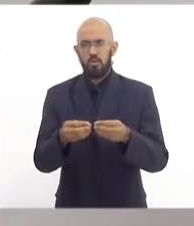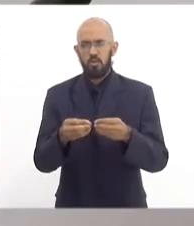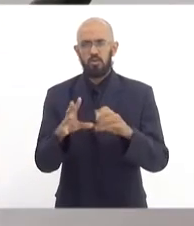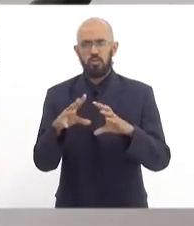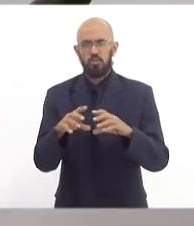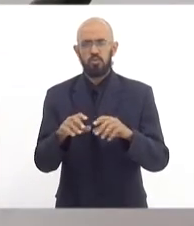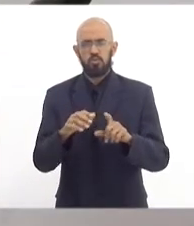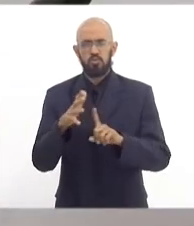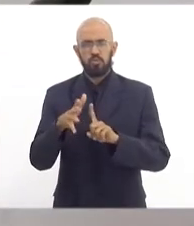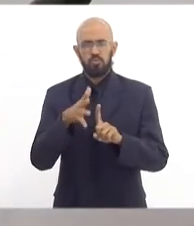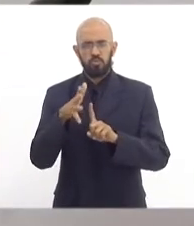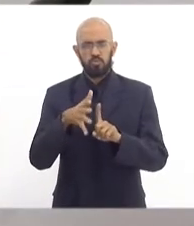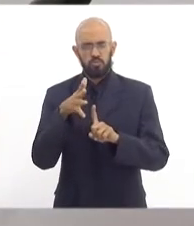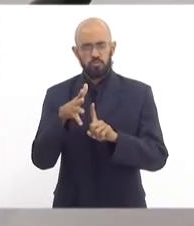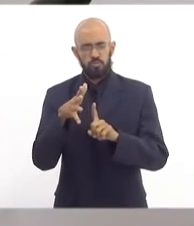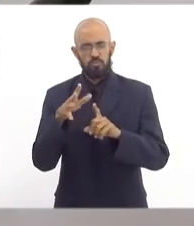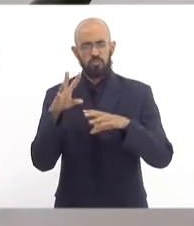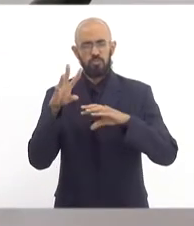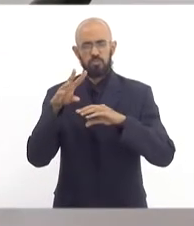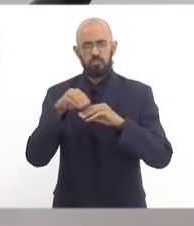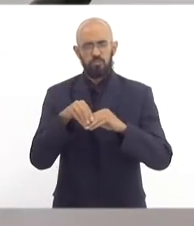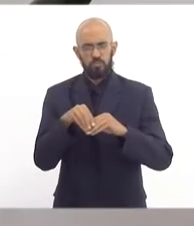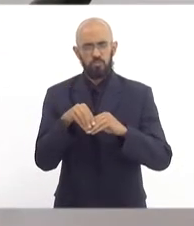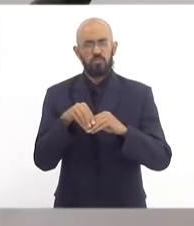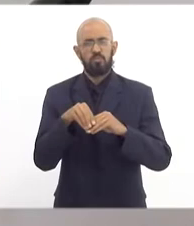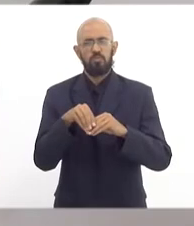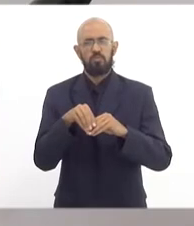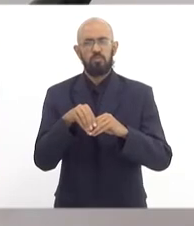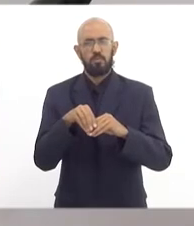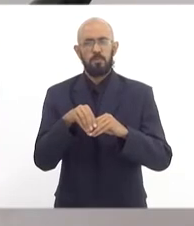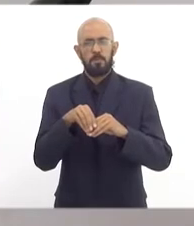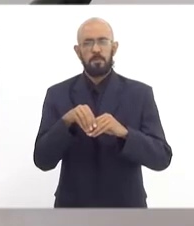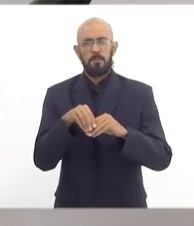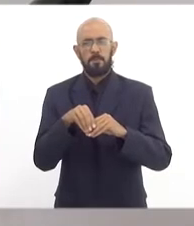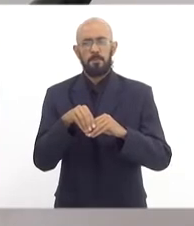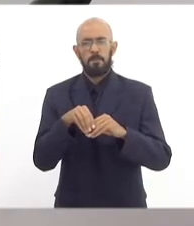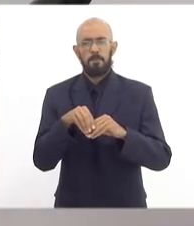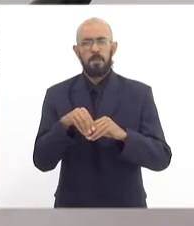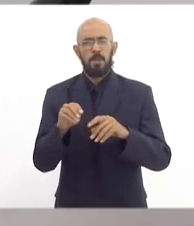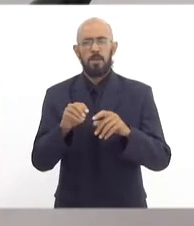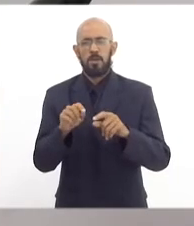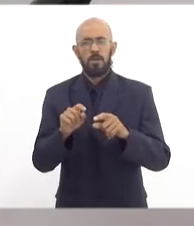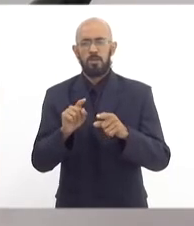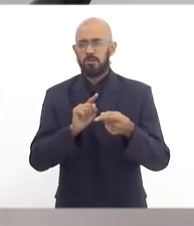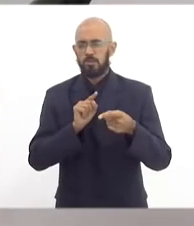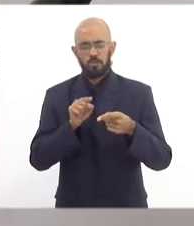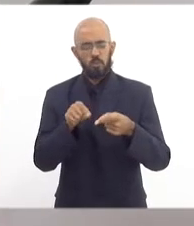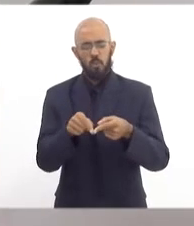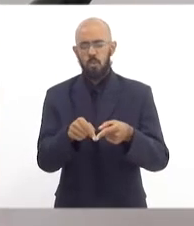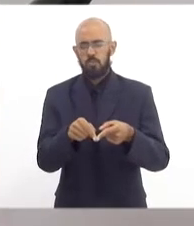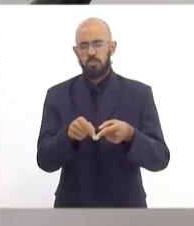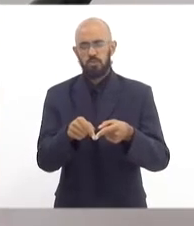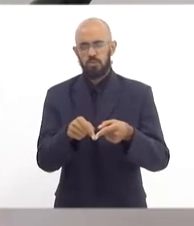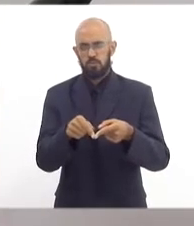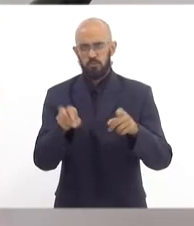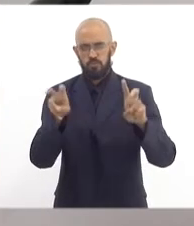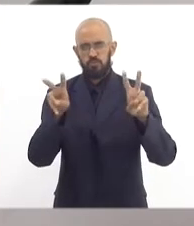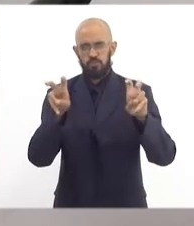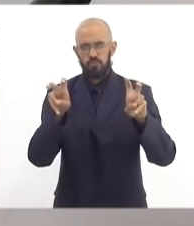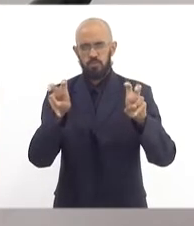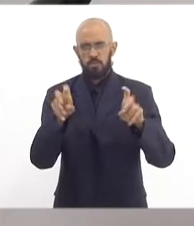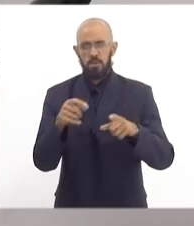das suas falas sintéticos e se prendam ao tema E